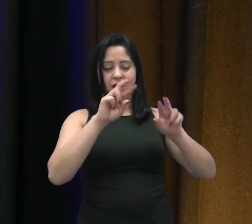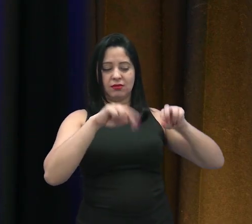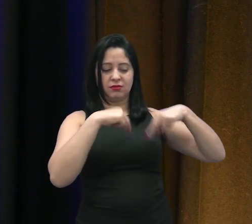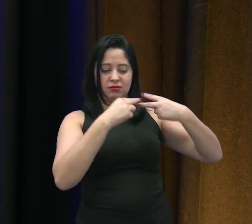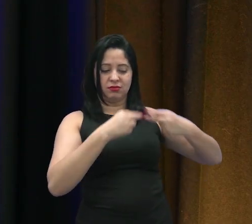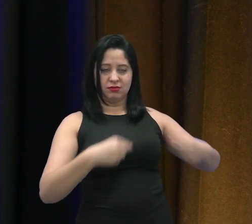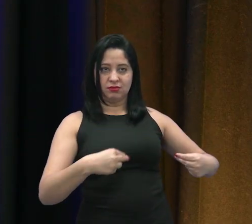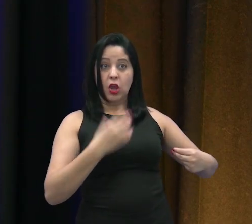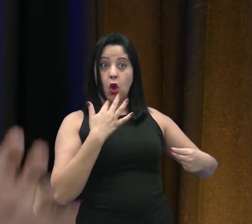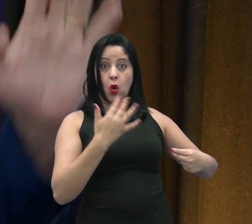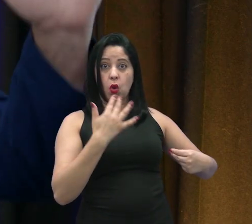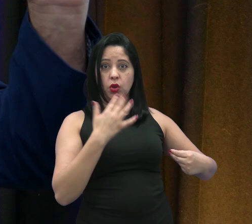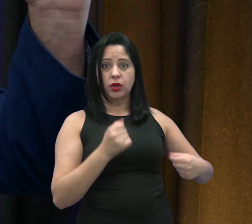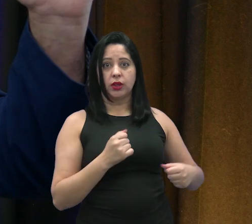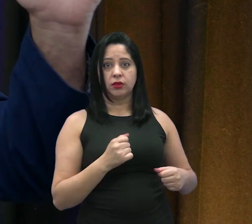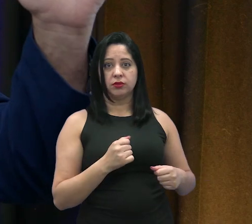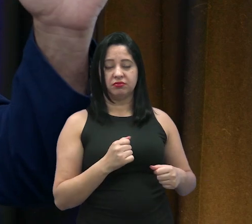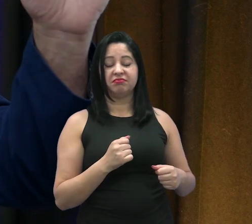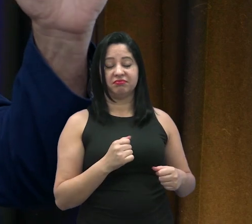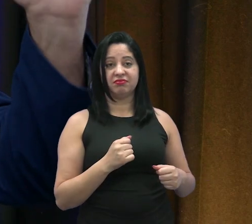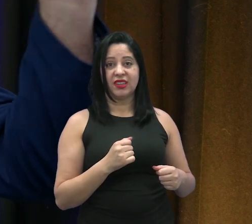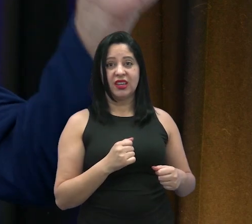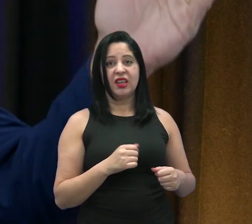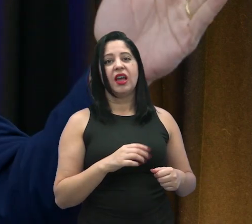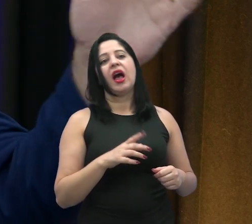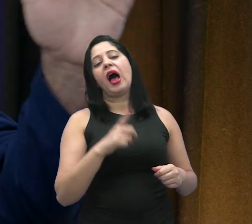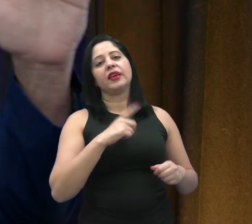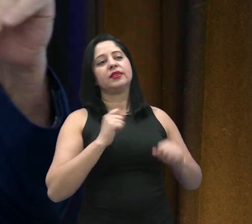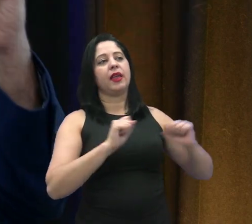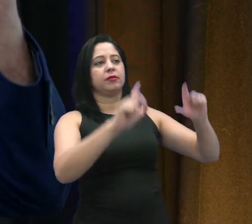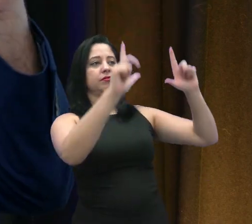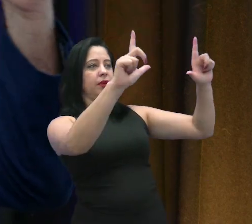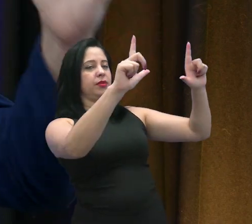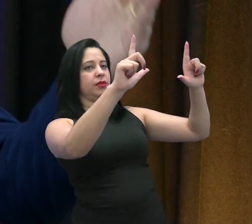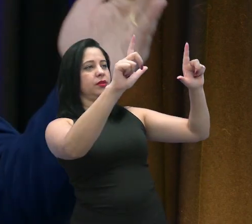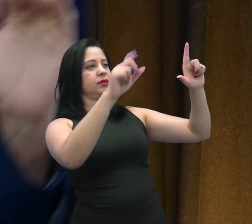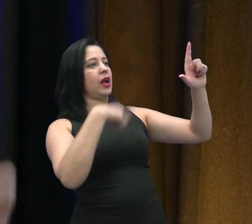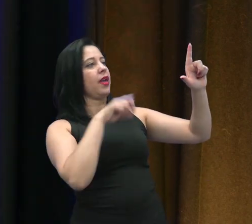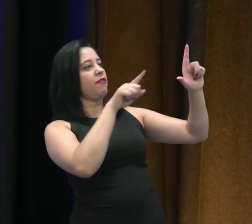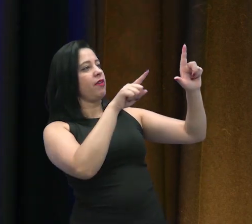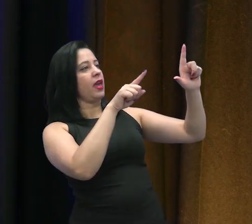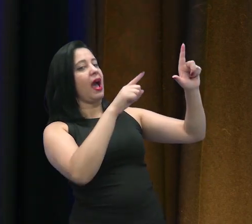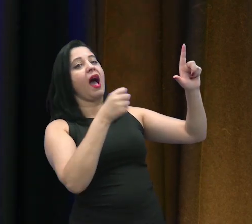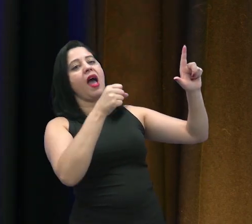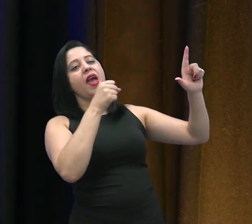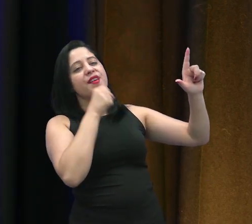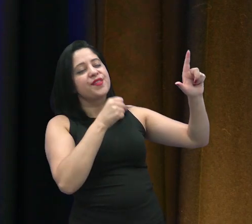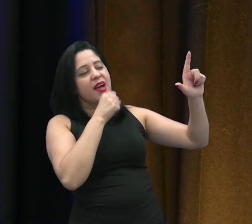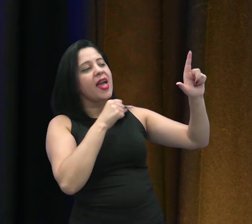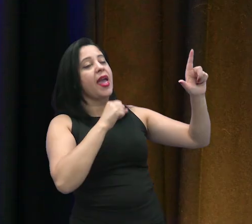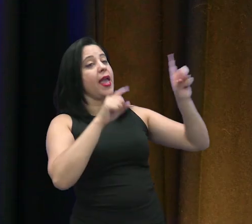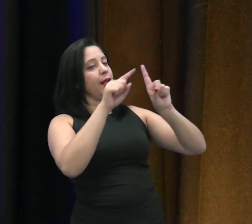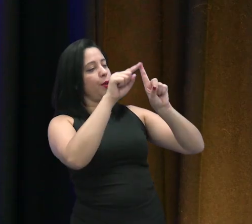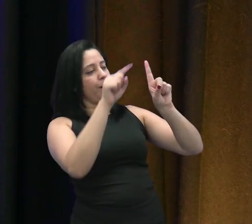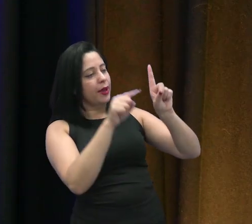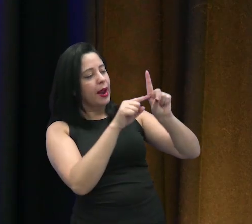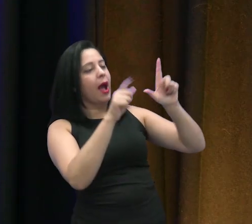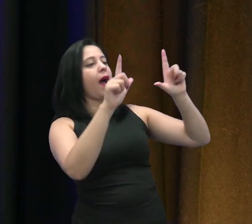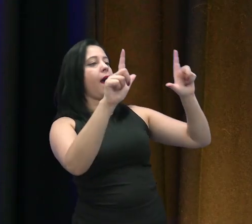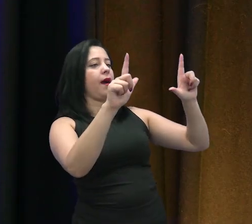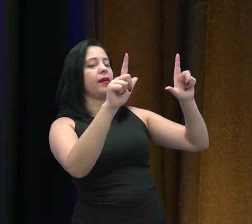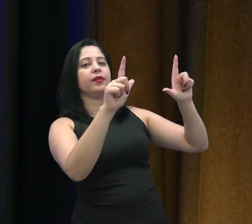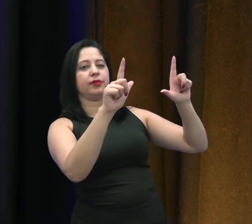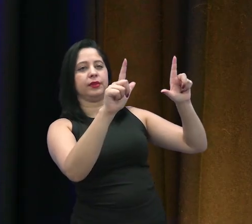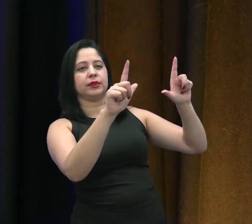Então a pessoa não conhece, tal, tá vendo lá a prioridade de idade, de mulheres, né,